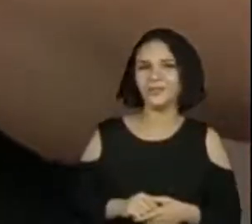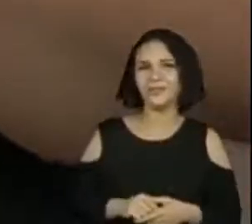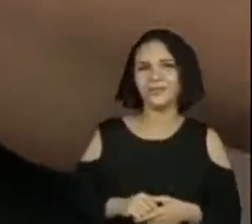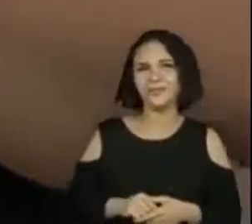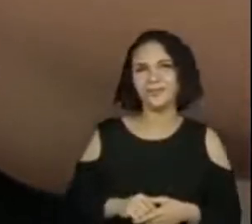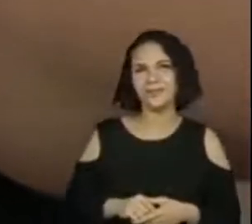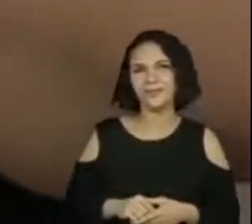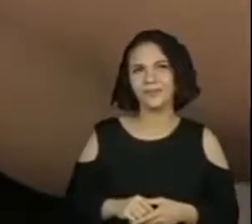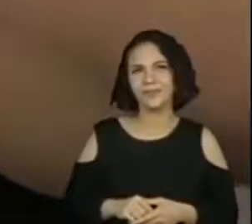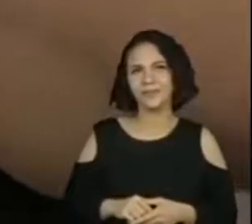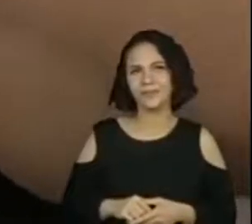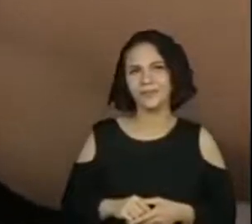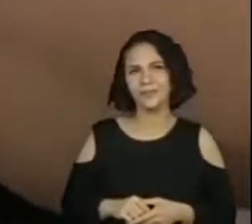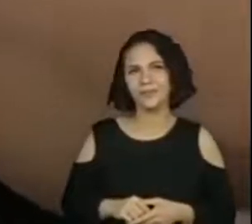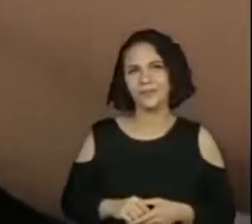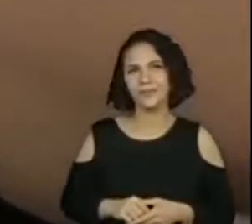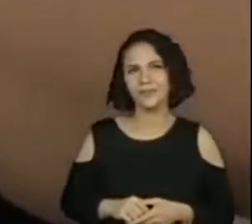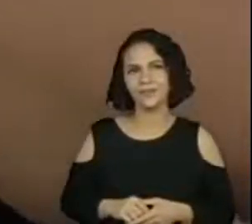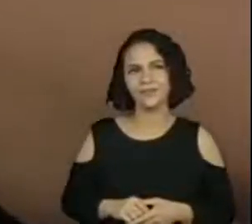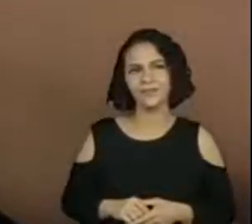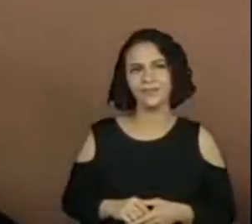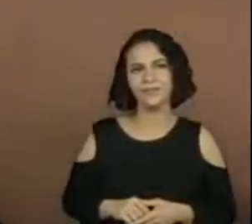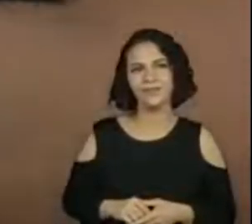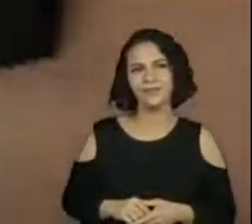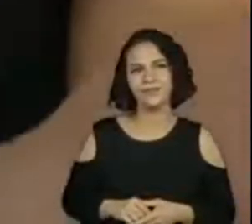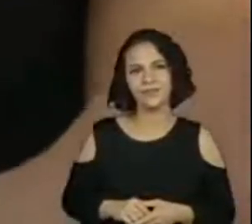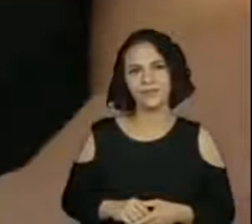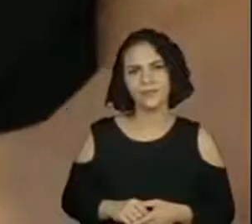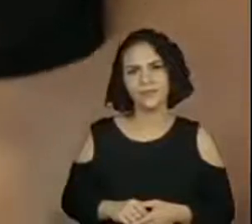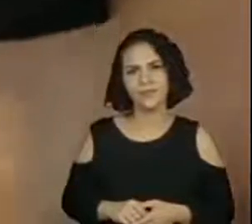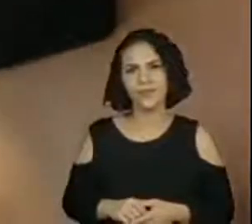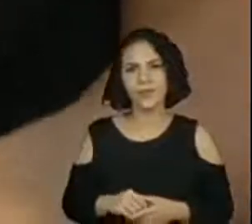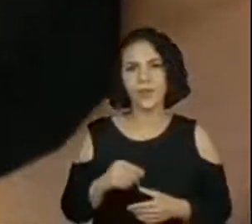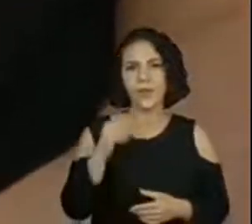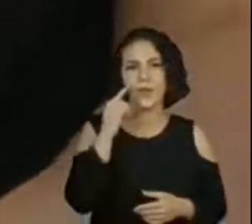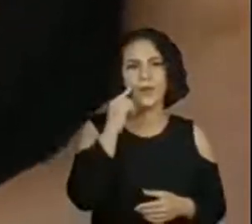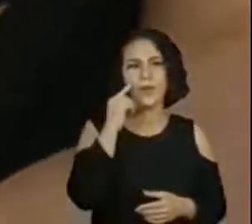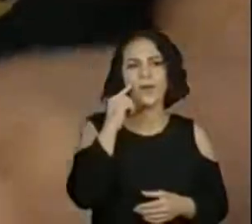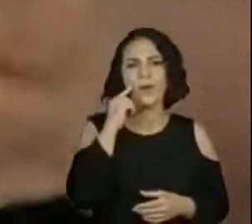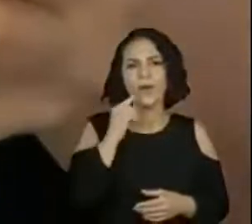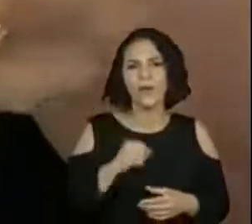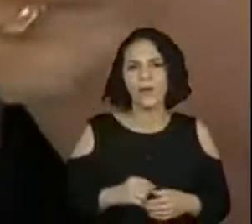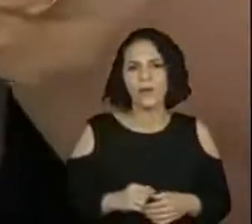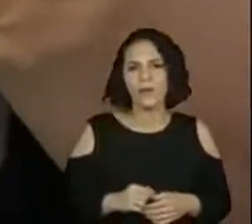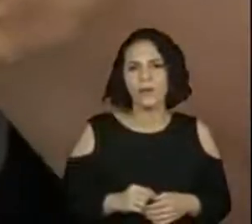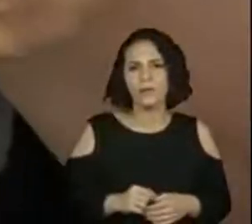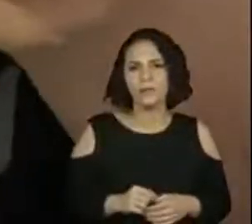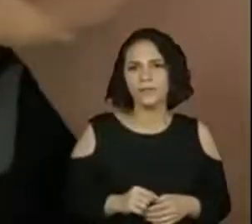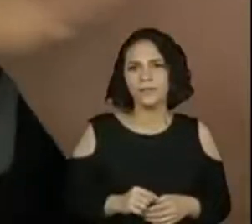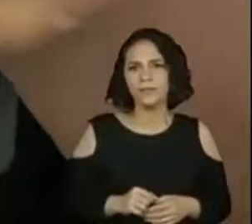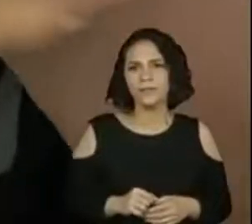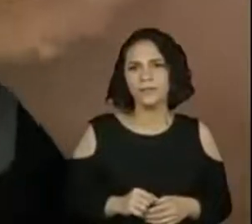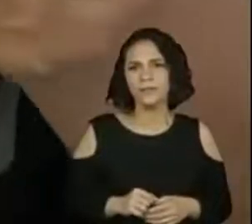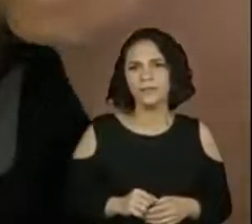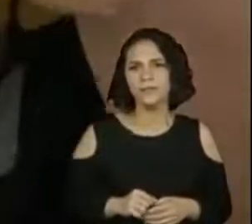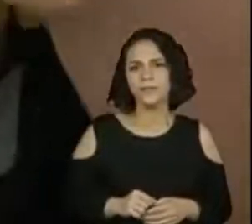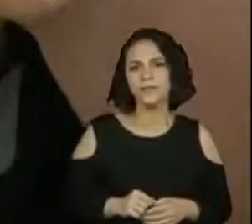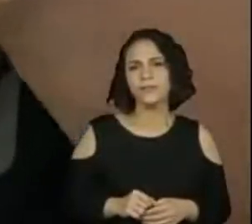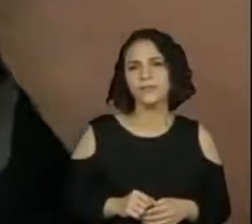que eu fazia quando eu era criança. Vamos colocar aqui, ó, colocar esse breque para